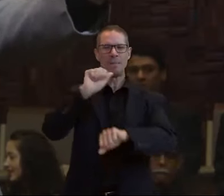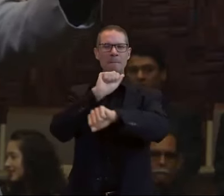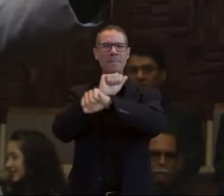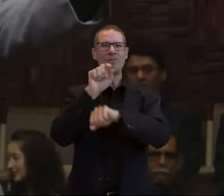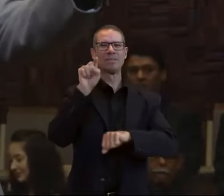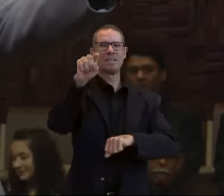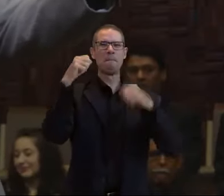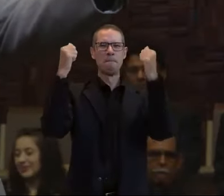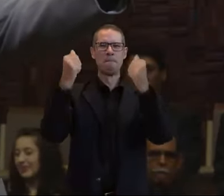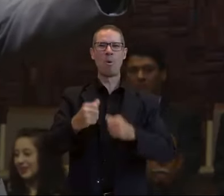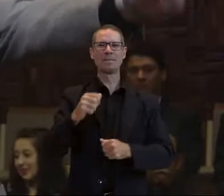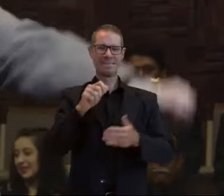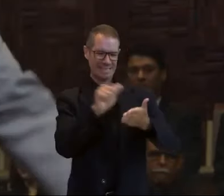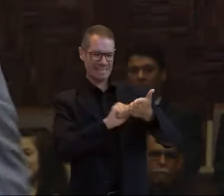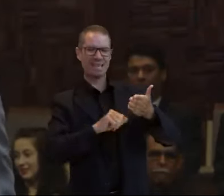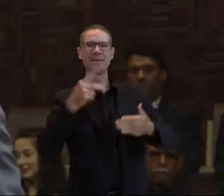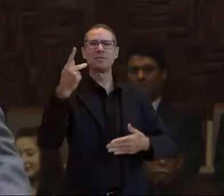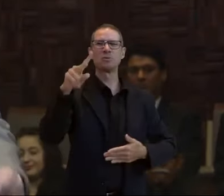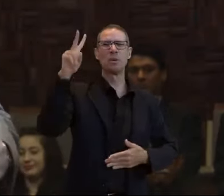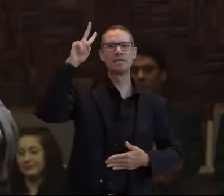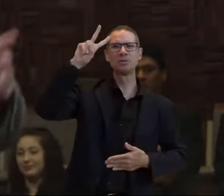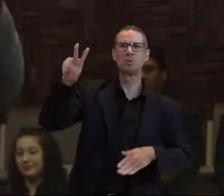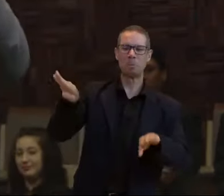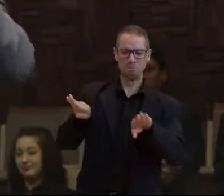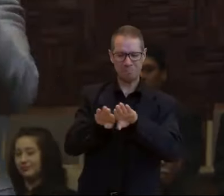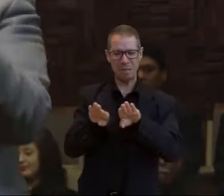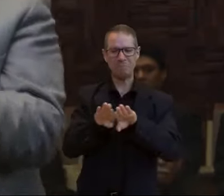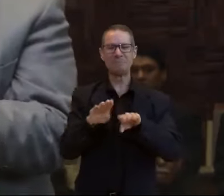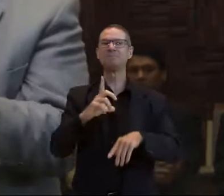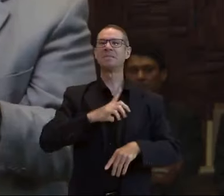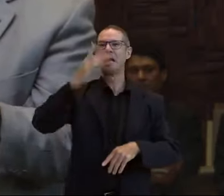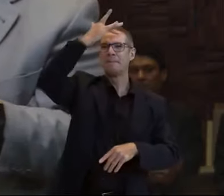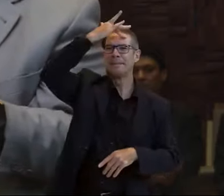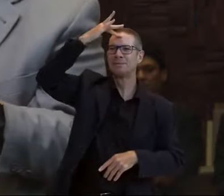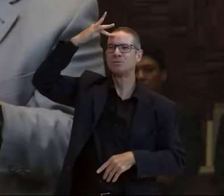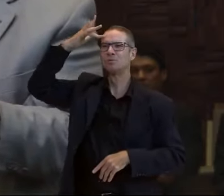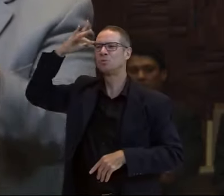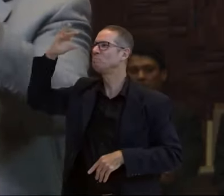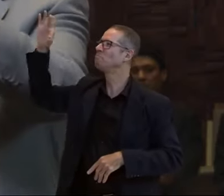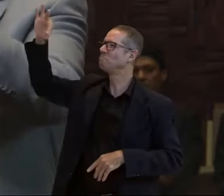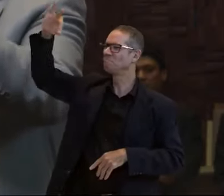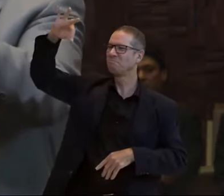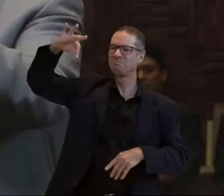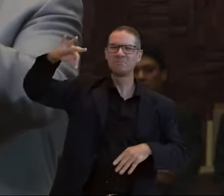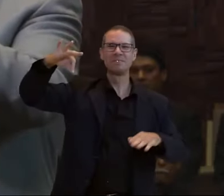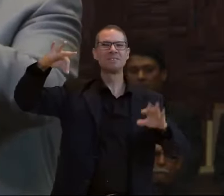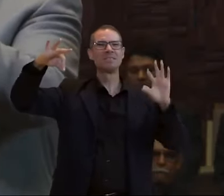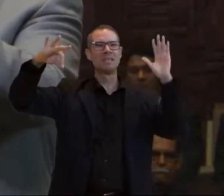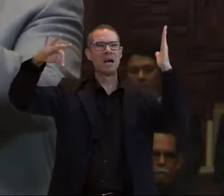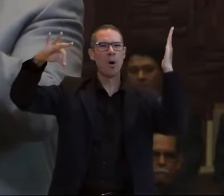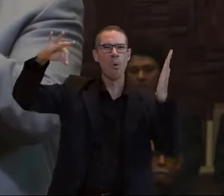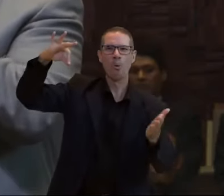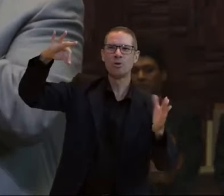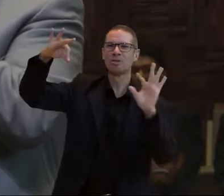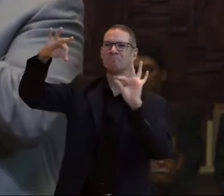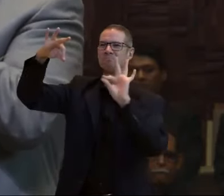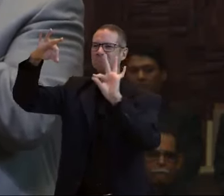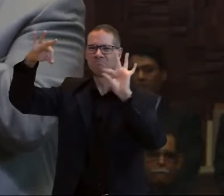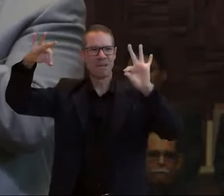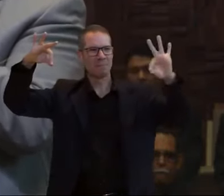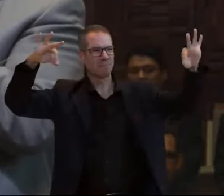você possa escrever a sua aqui um dia também. Tem gente aqui a quem o Espírito Santo está falando: é hoje,